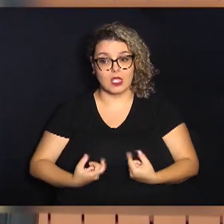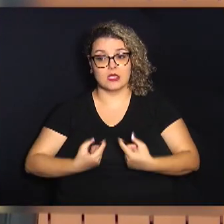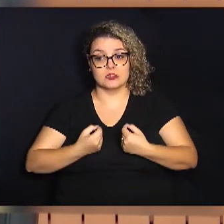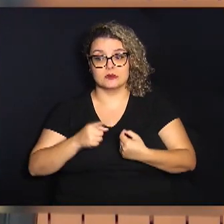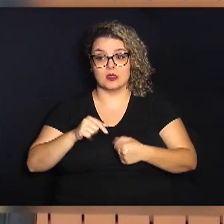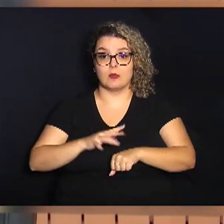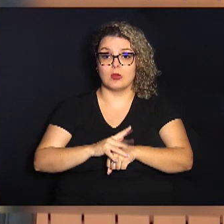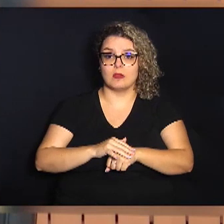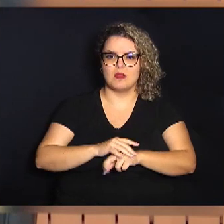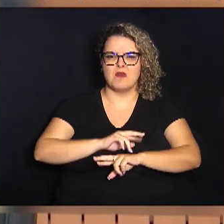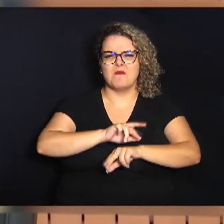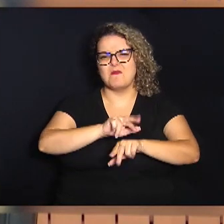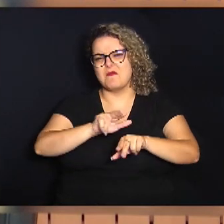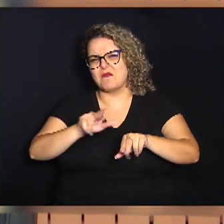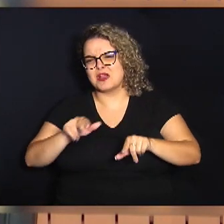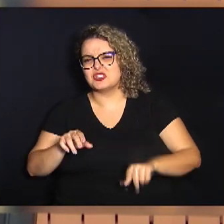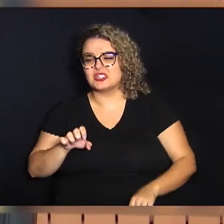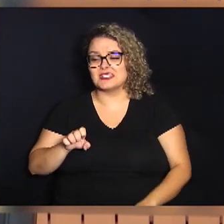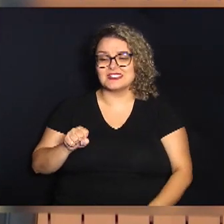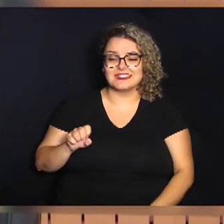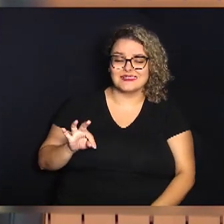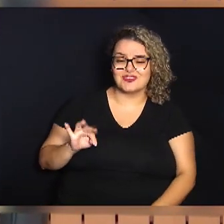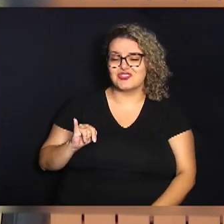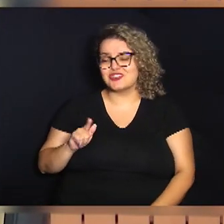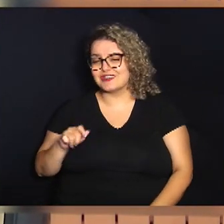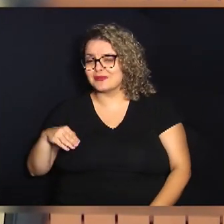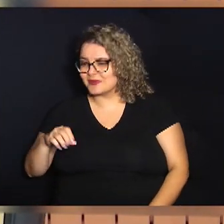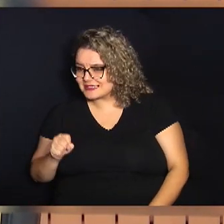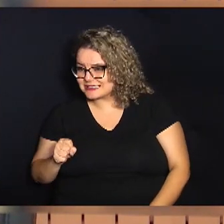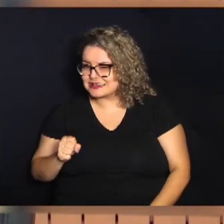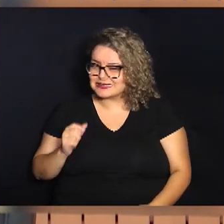muito estigma, é uma doença que